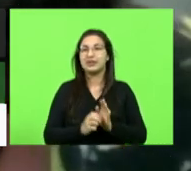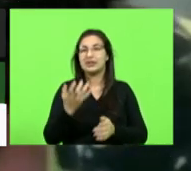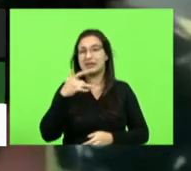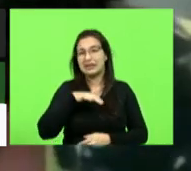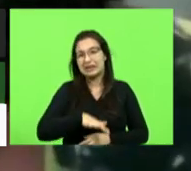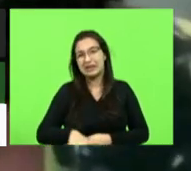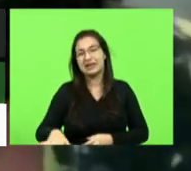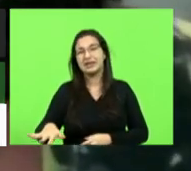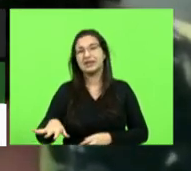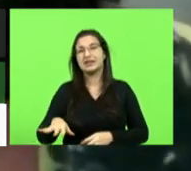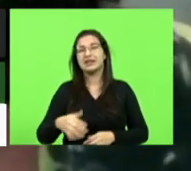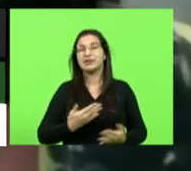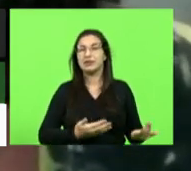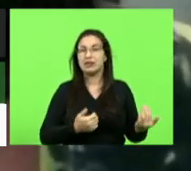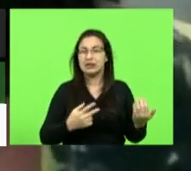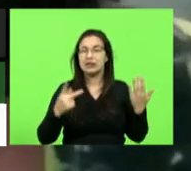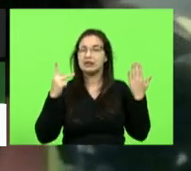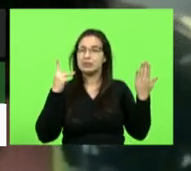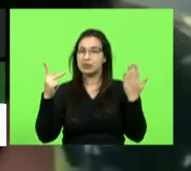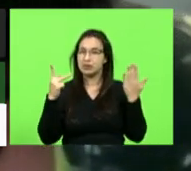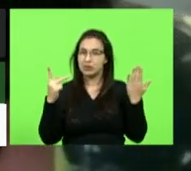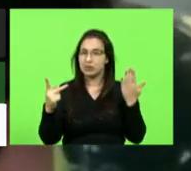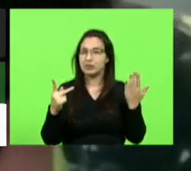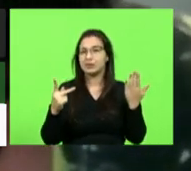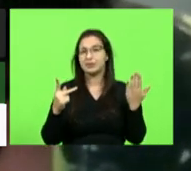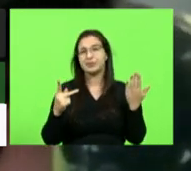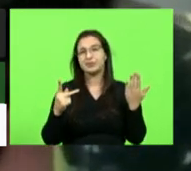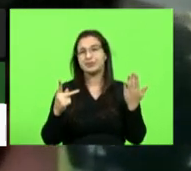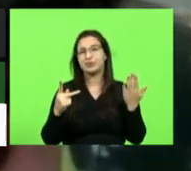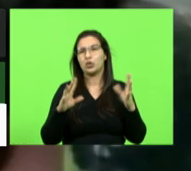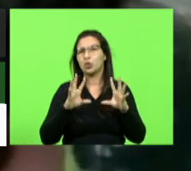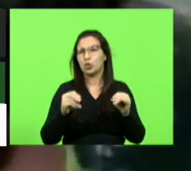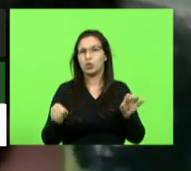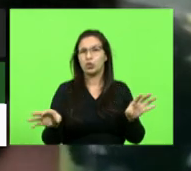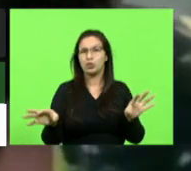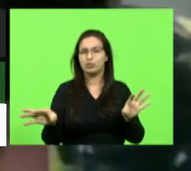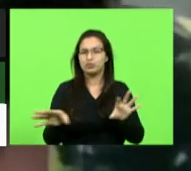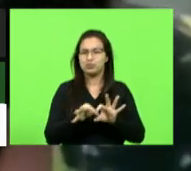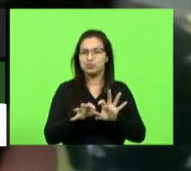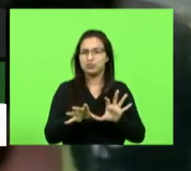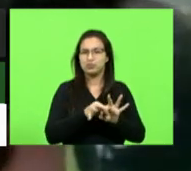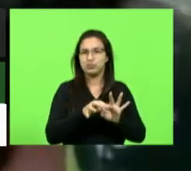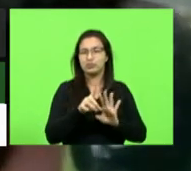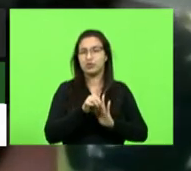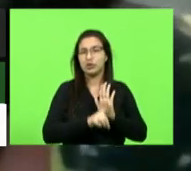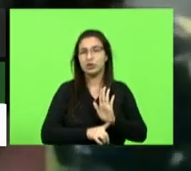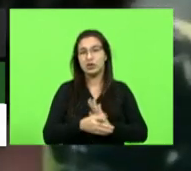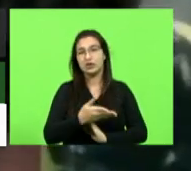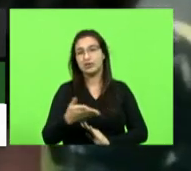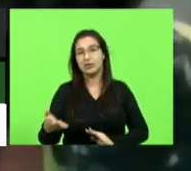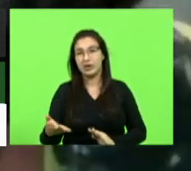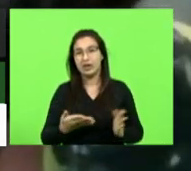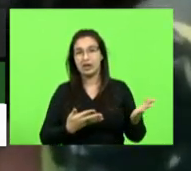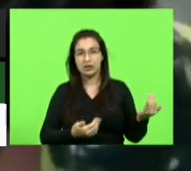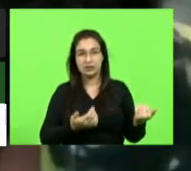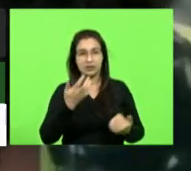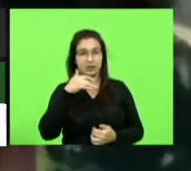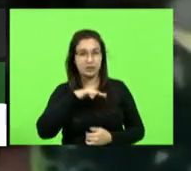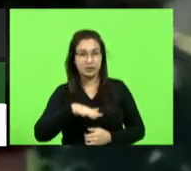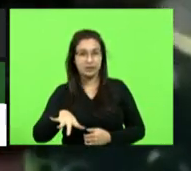dos psicólogos, né, e com todo o conjunto de direitos e proteção que esse segmento infanto-juvenil,